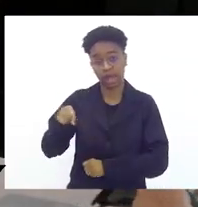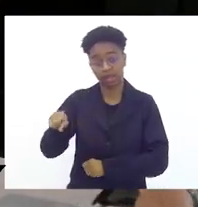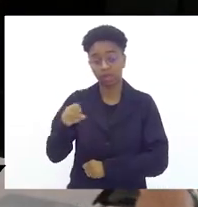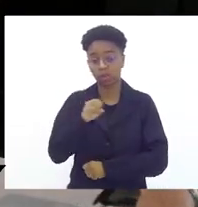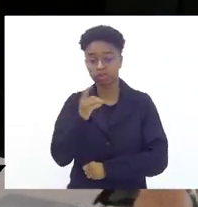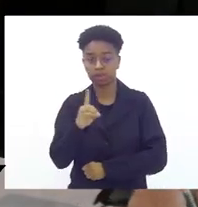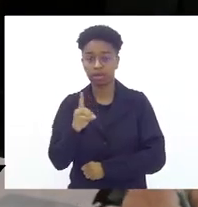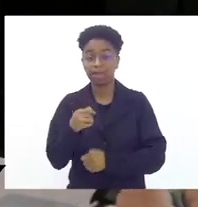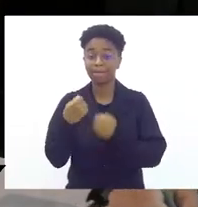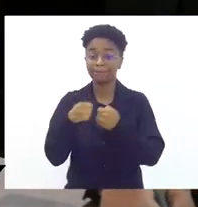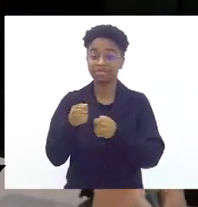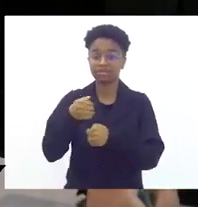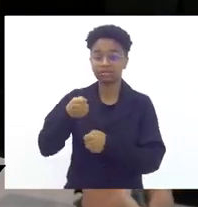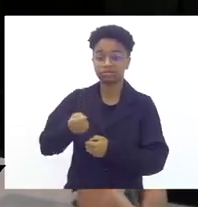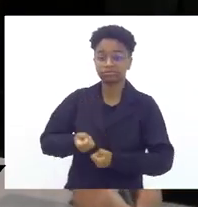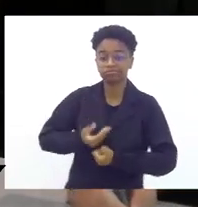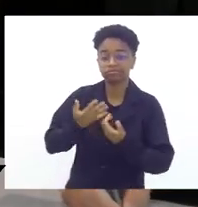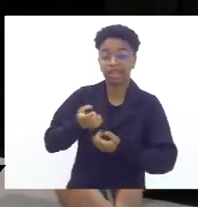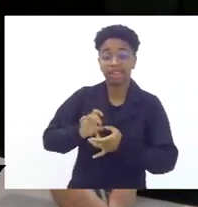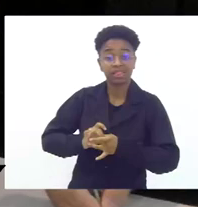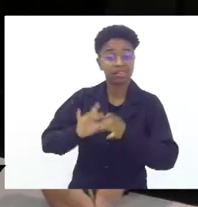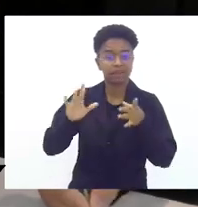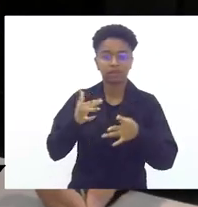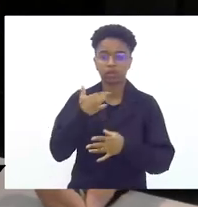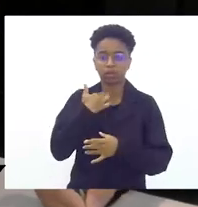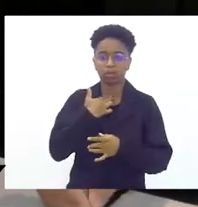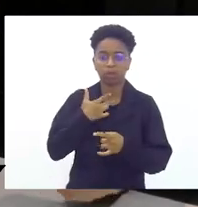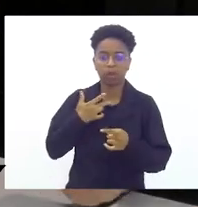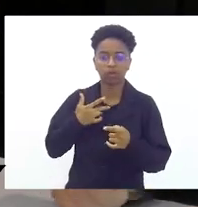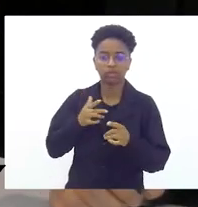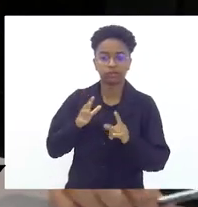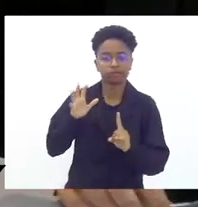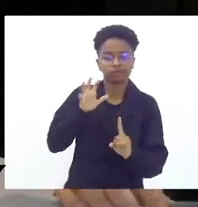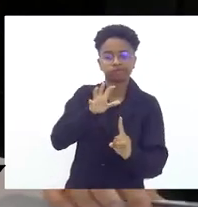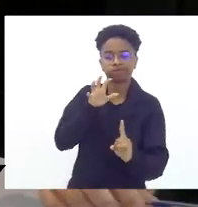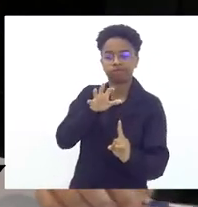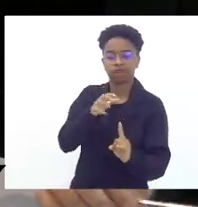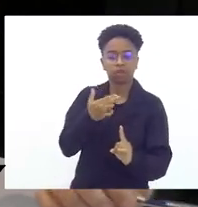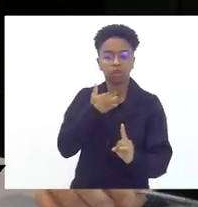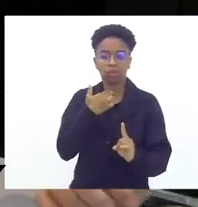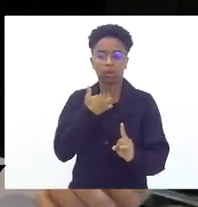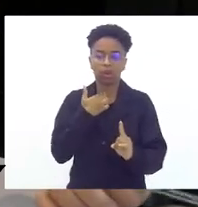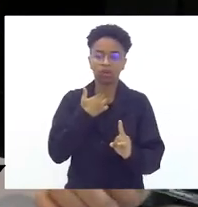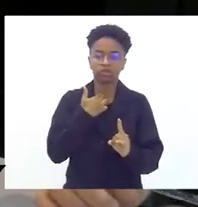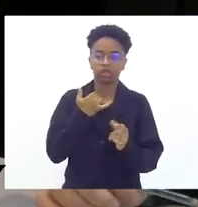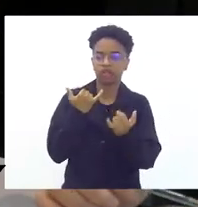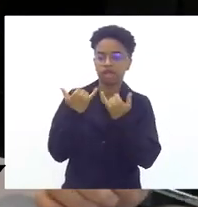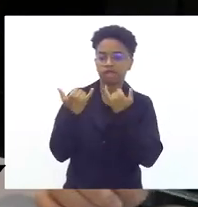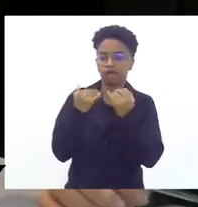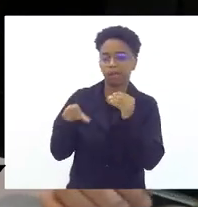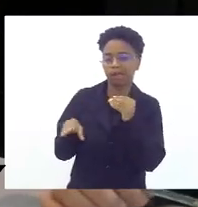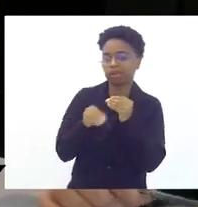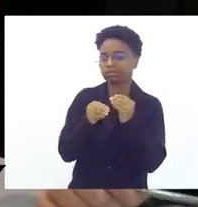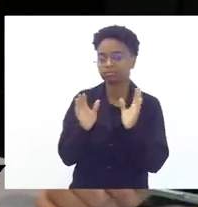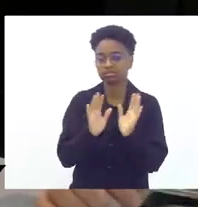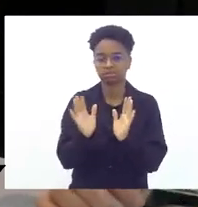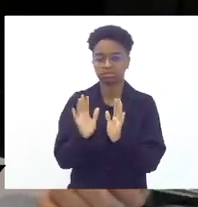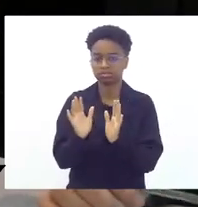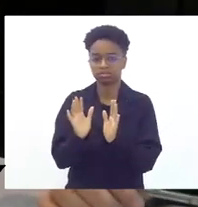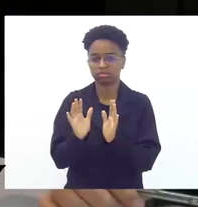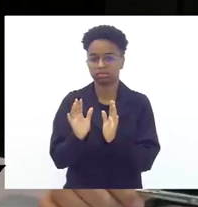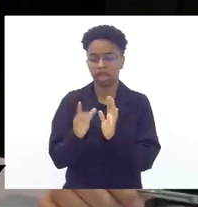livre sem nenhuma interferência ela não pode ser induzida algo ela não pode ter informações já